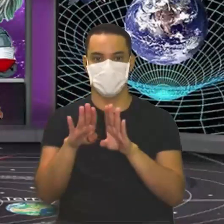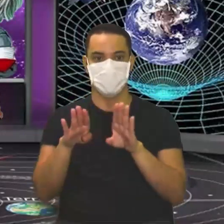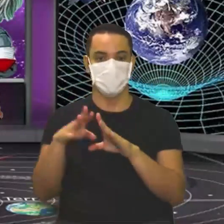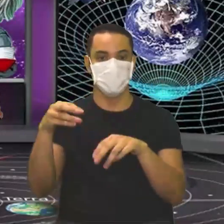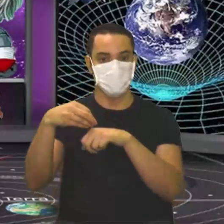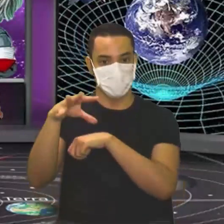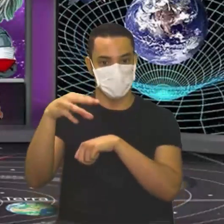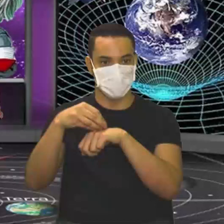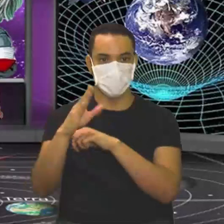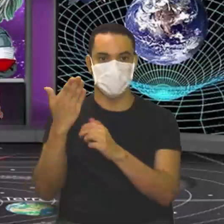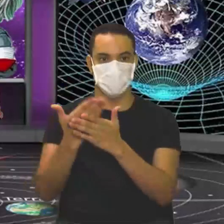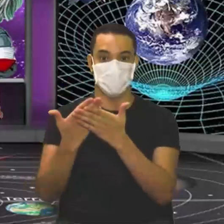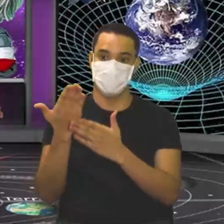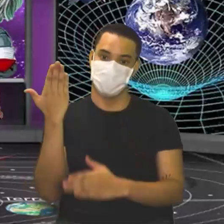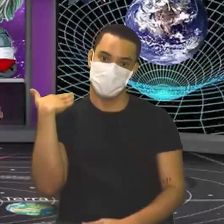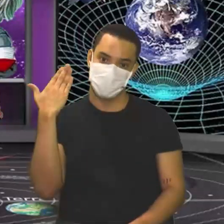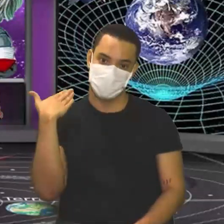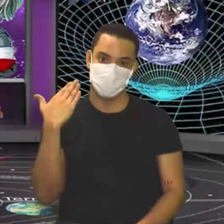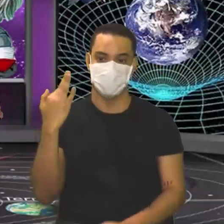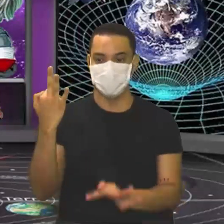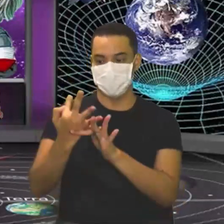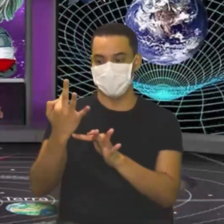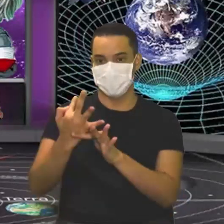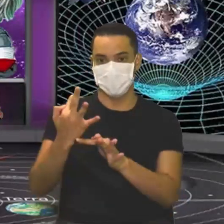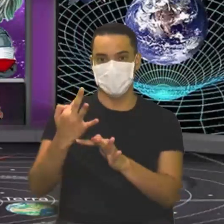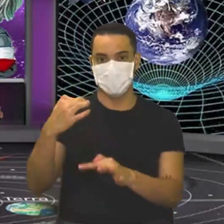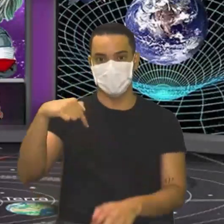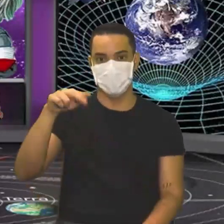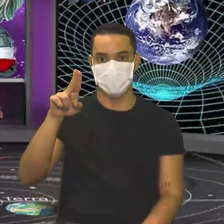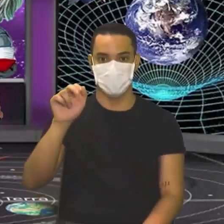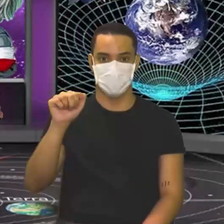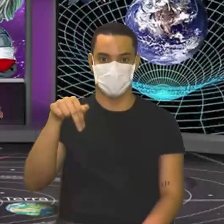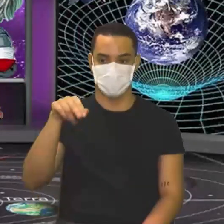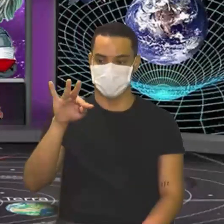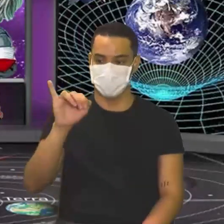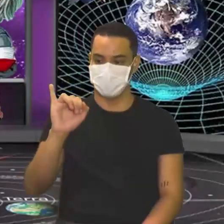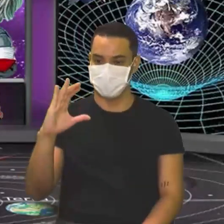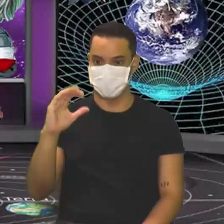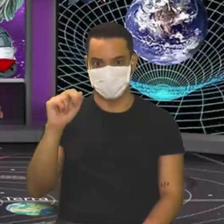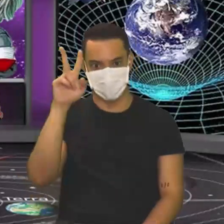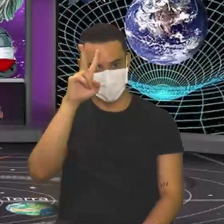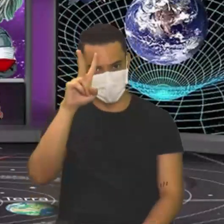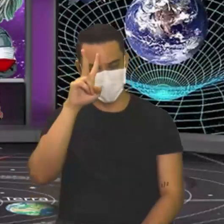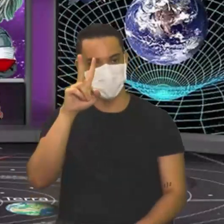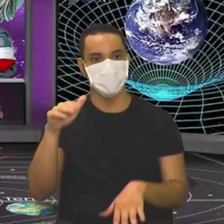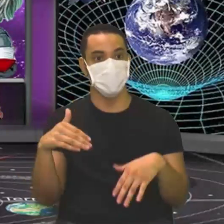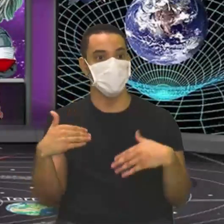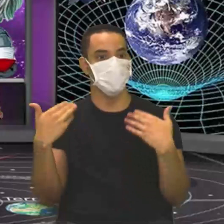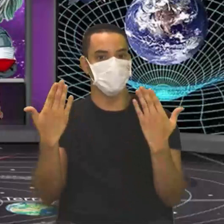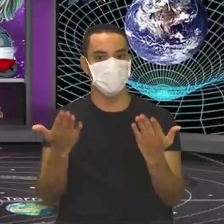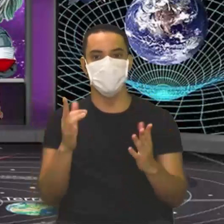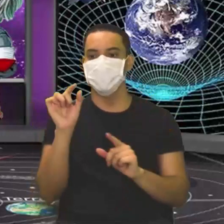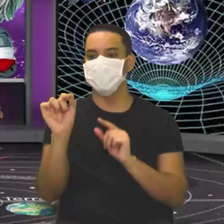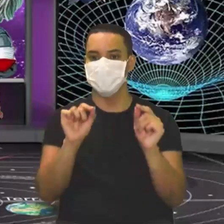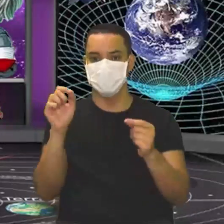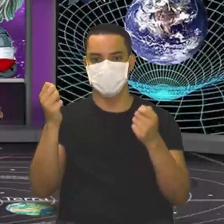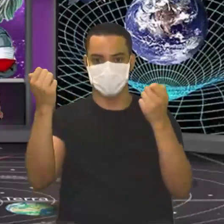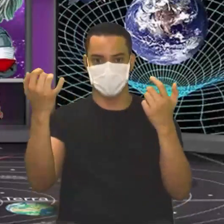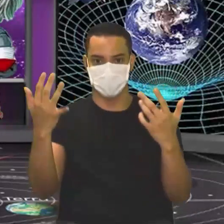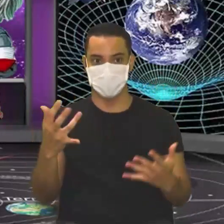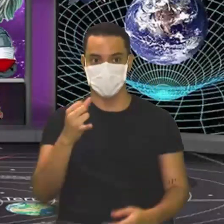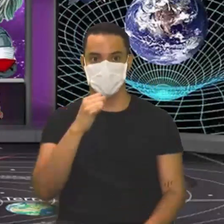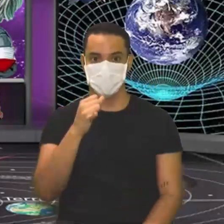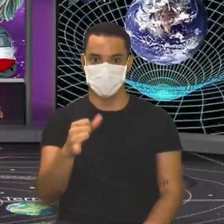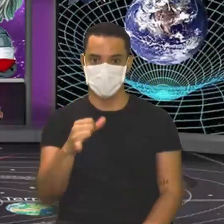em aulas passadas de física quântica, vocês lembram? Bom, o que nós estávamos falando lá da carga